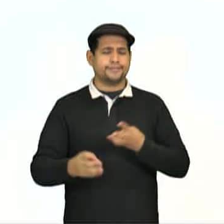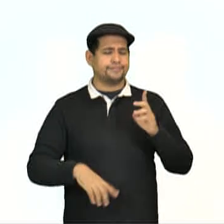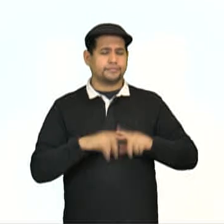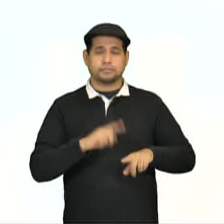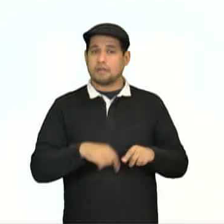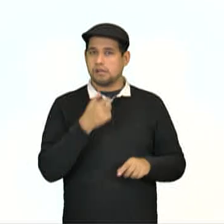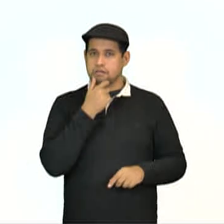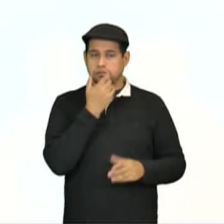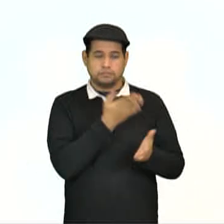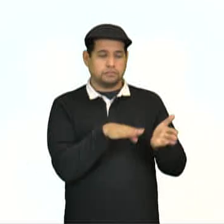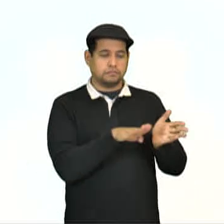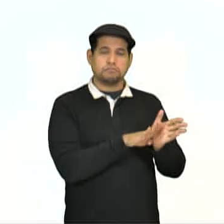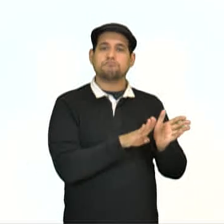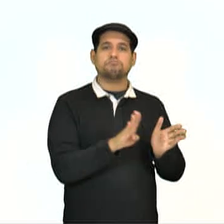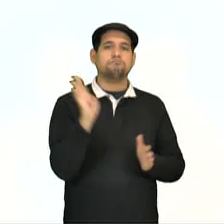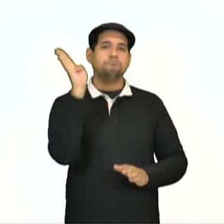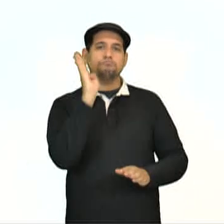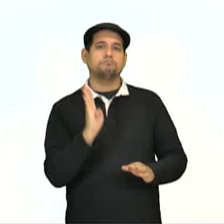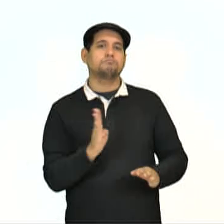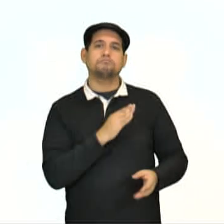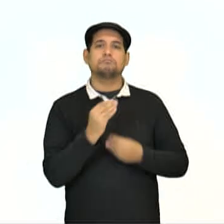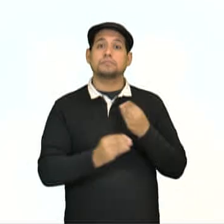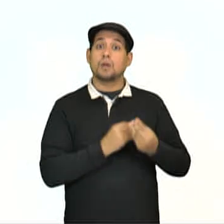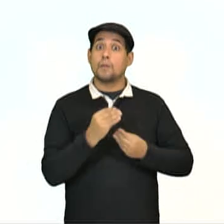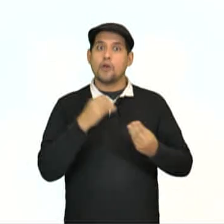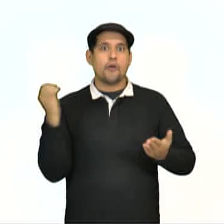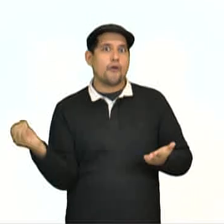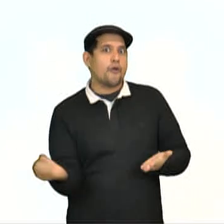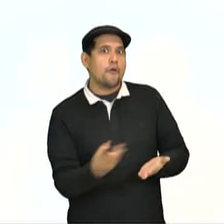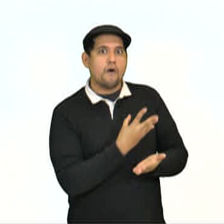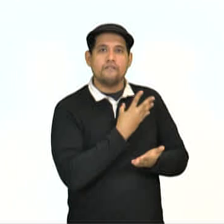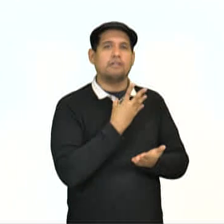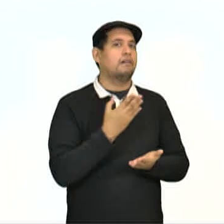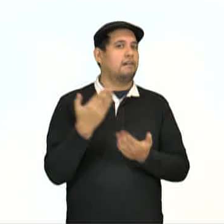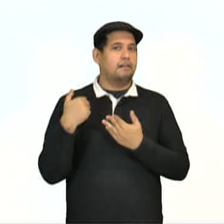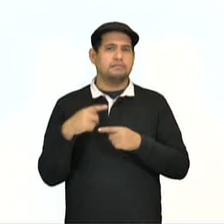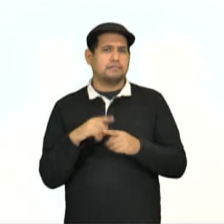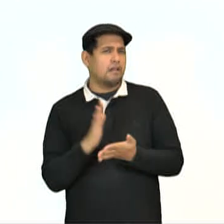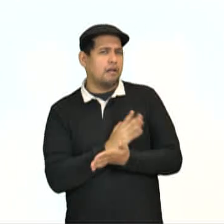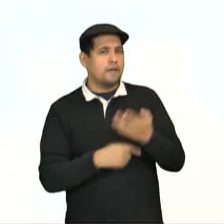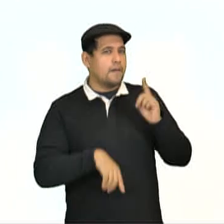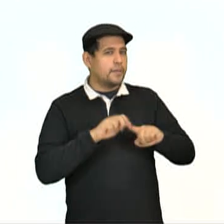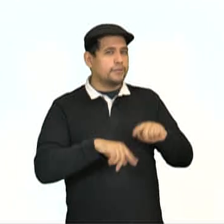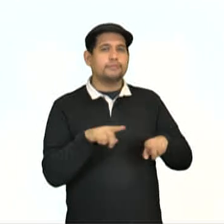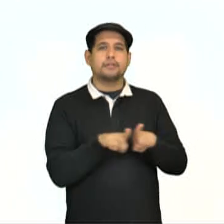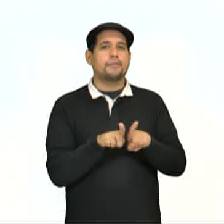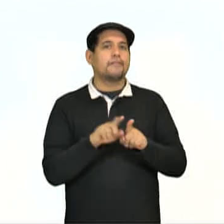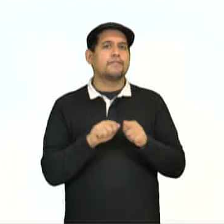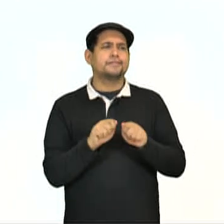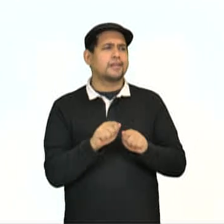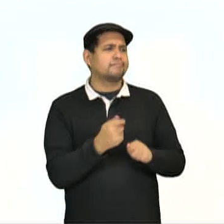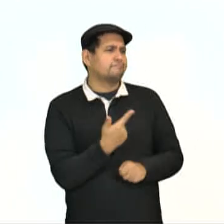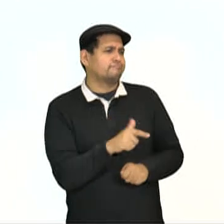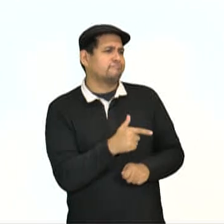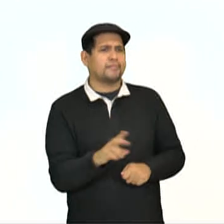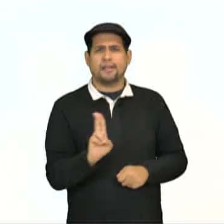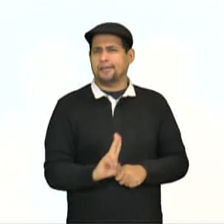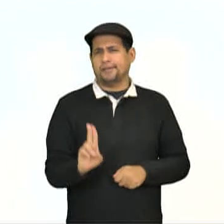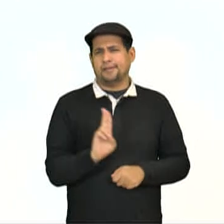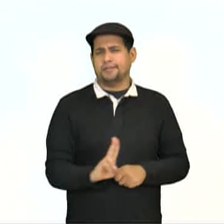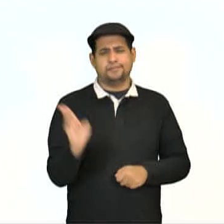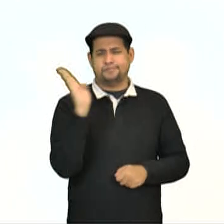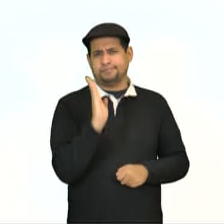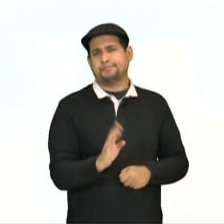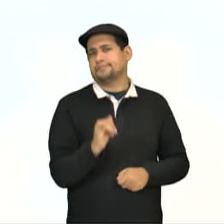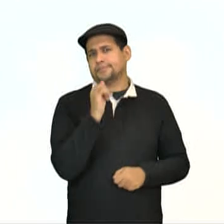vão vir para o Brasil como uma grande novidade para a época. Alguns desses produtos, inclusive, não tinham muita utilidade no